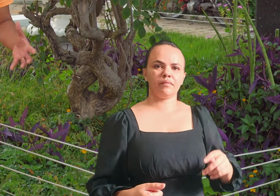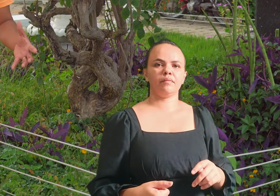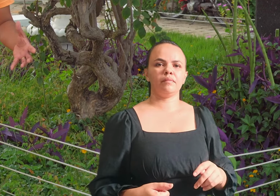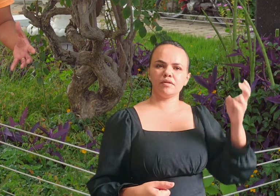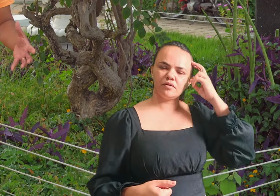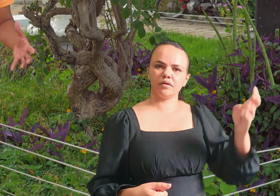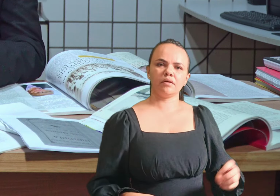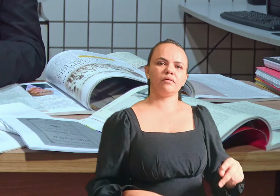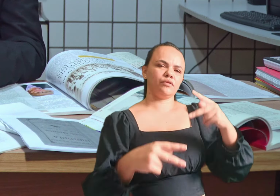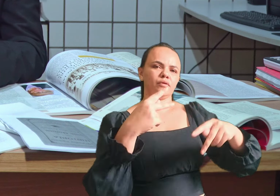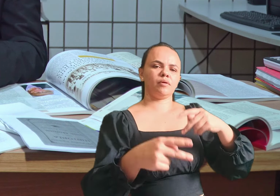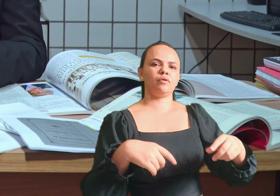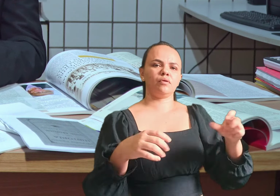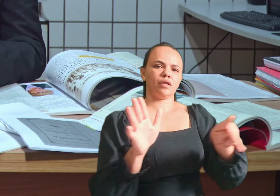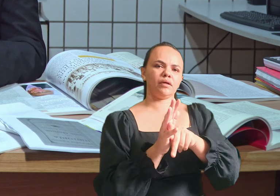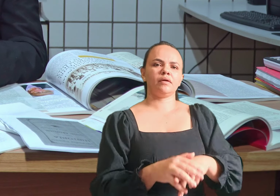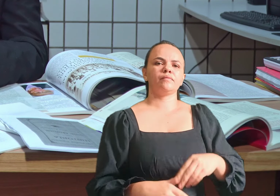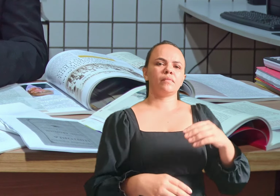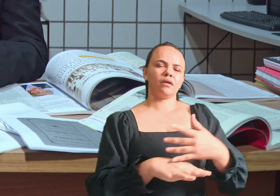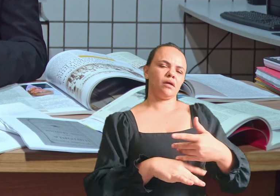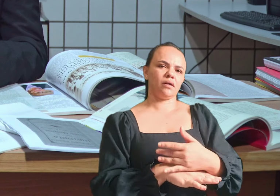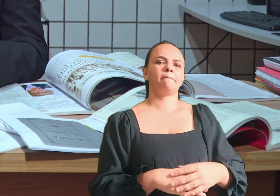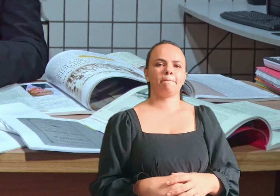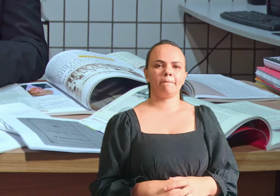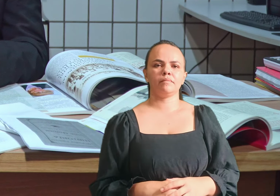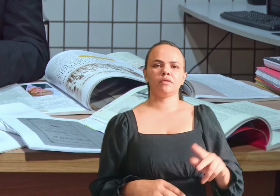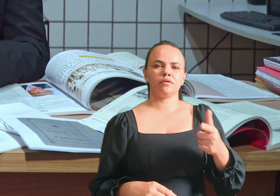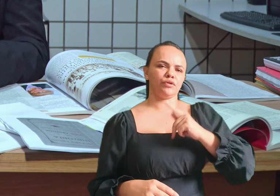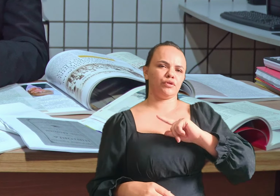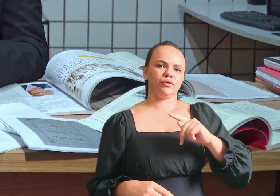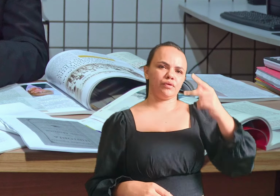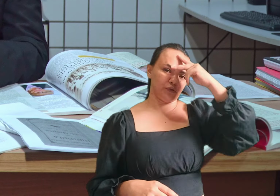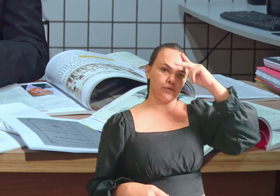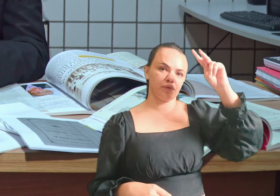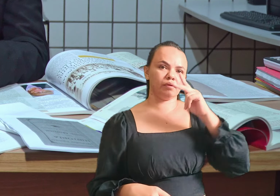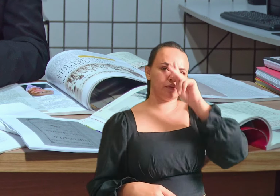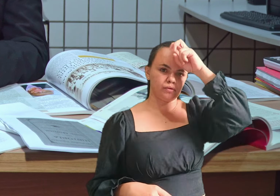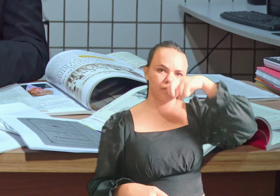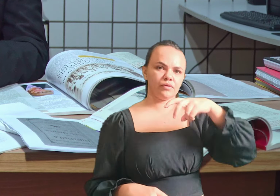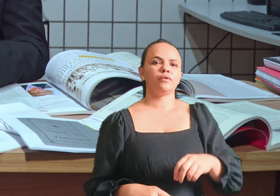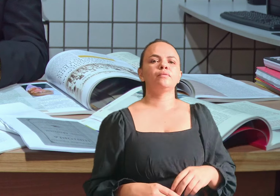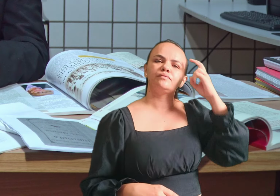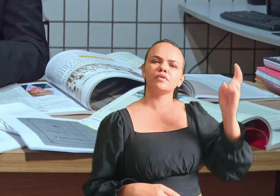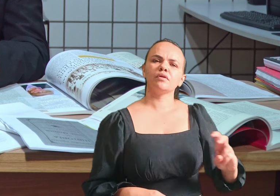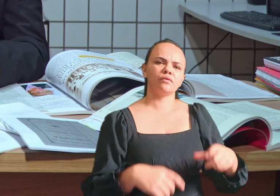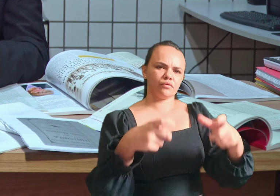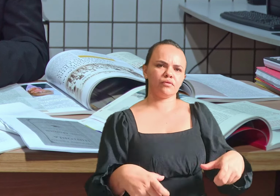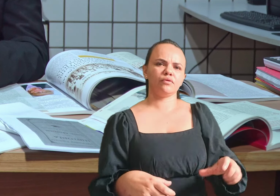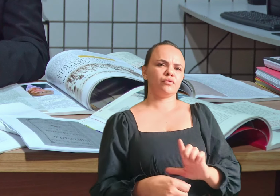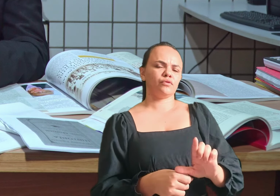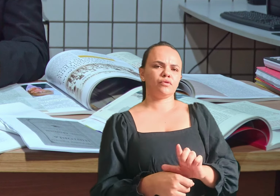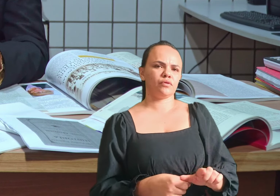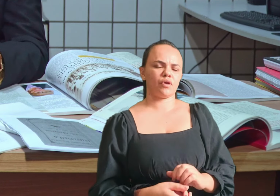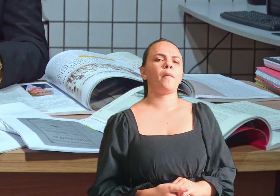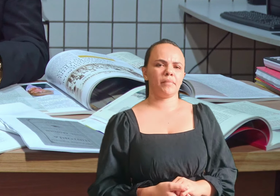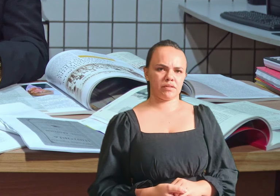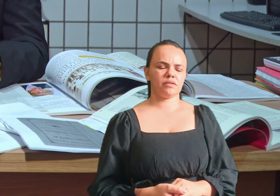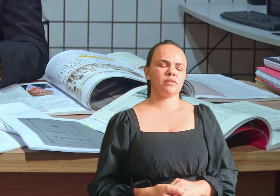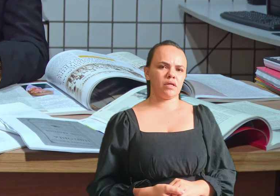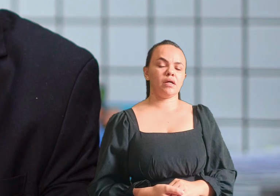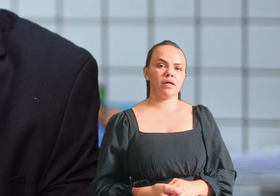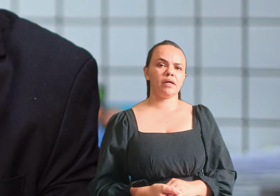nossa cidade há relatos muito fortes da cultura de luí Gomes luí Gomes por ser uma cidade Centenária